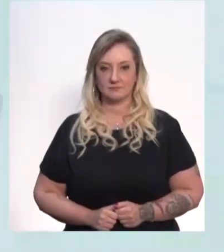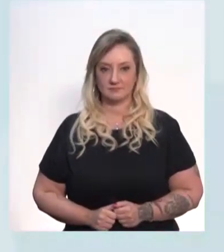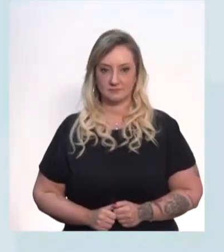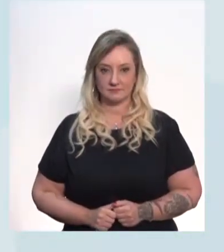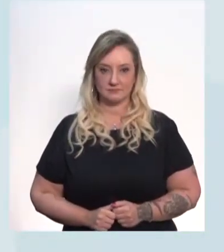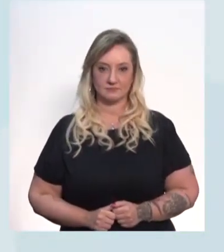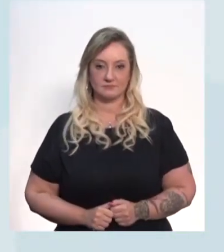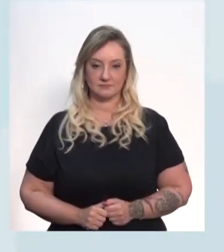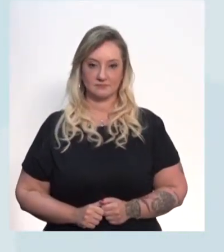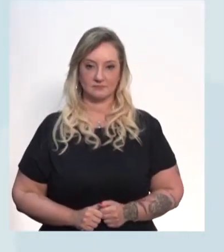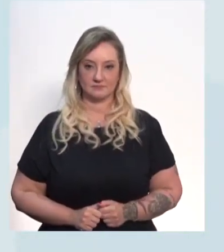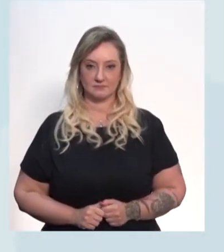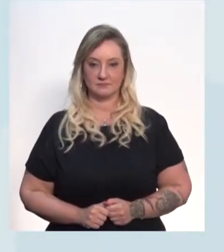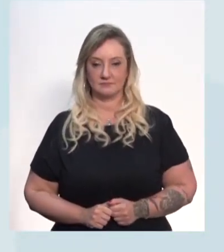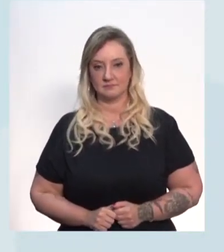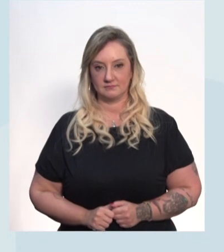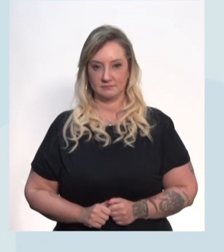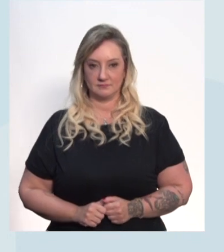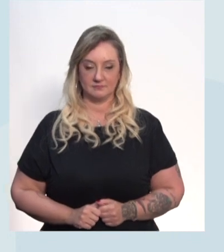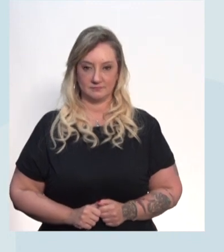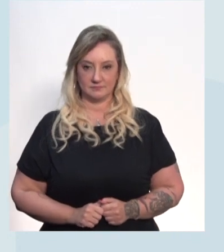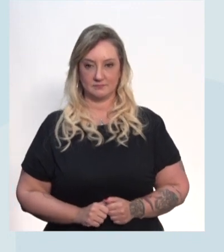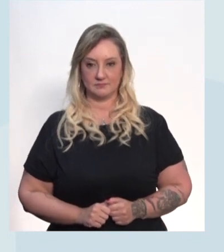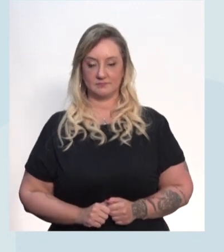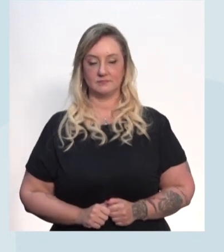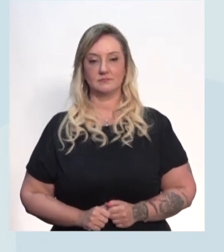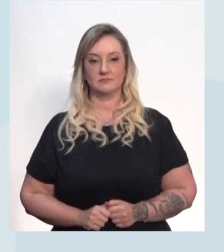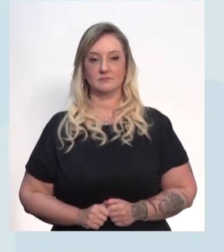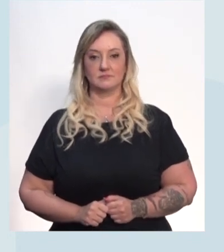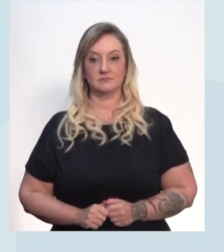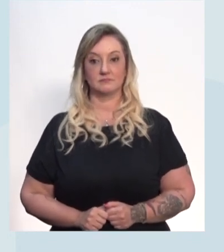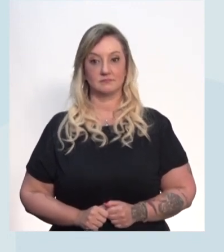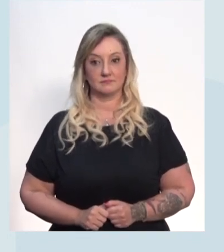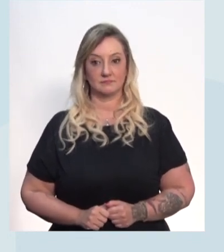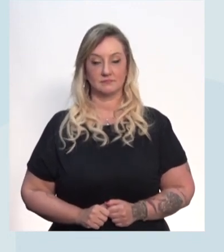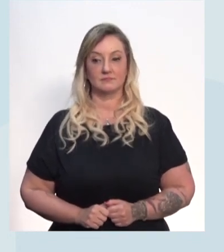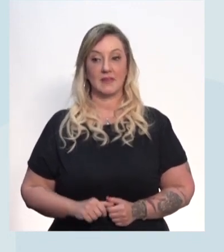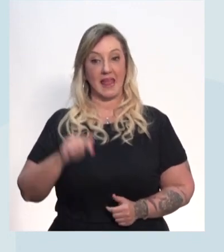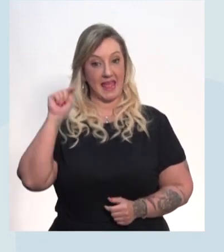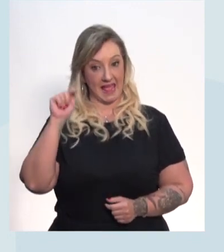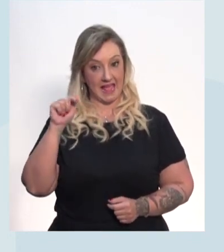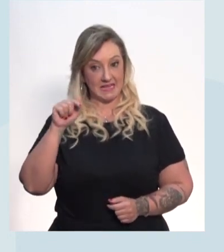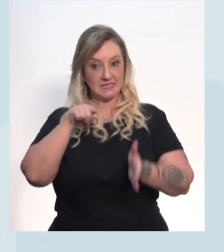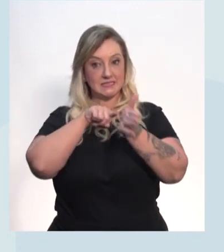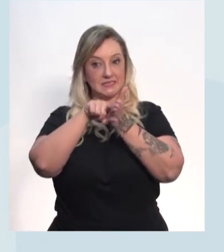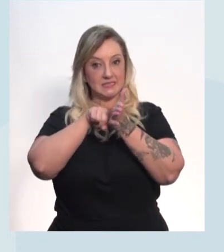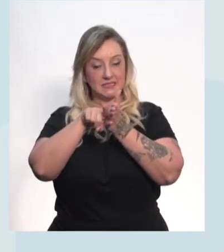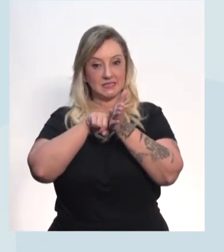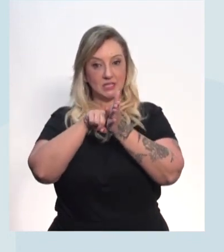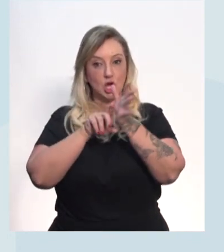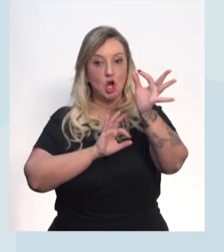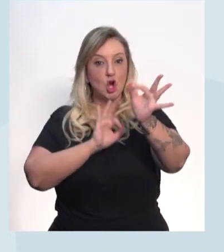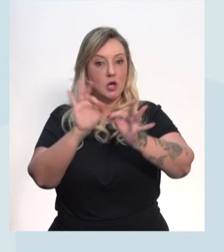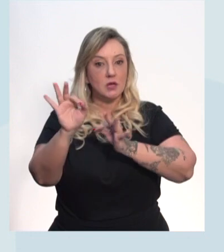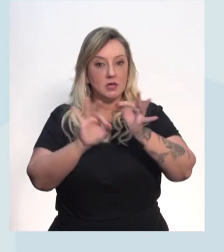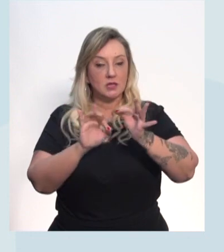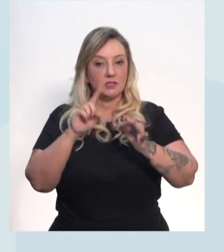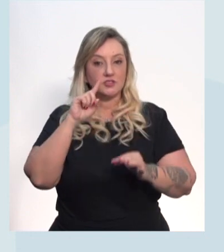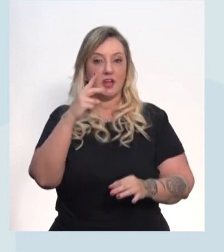as funcionalidades, as boas práticas que foram desenvolvidas. Então a ideia aqui era justamente essa, trazer algumas